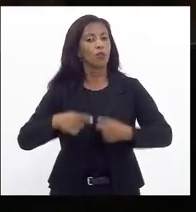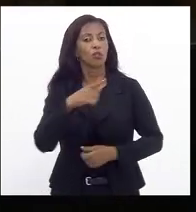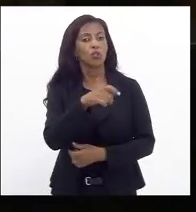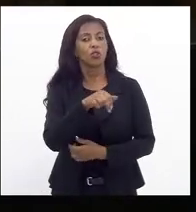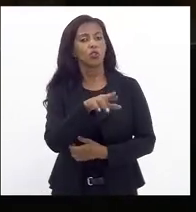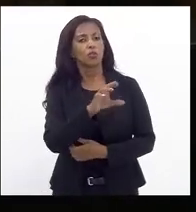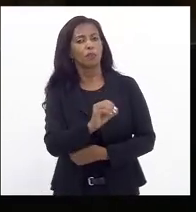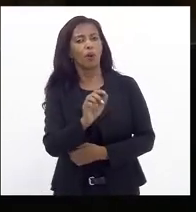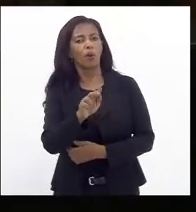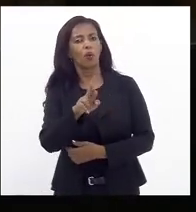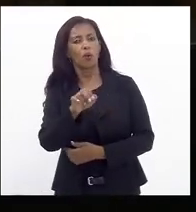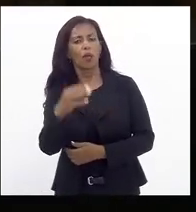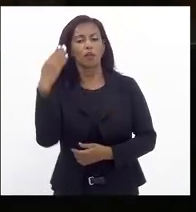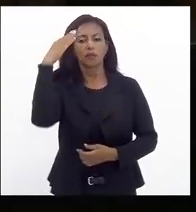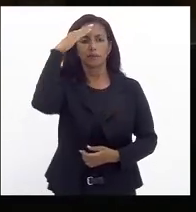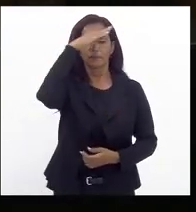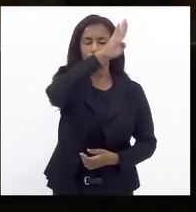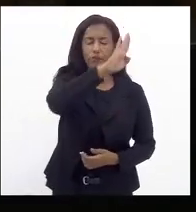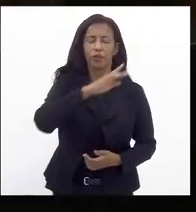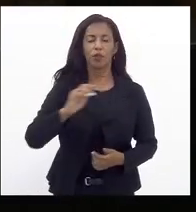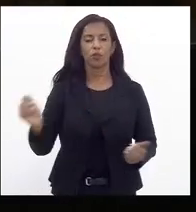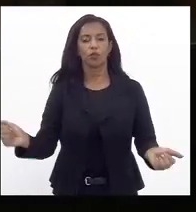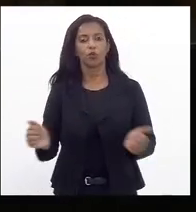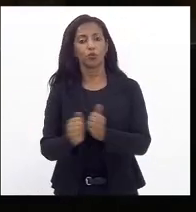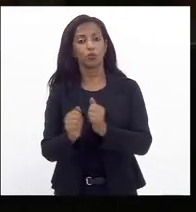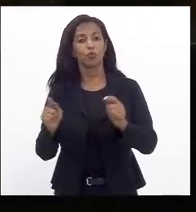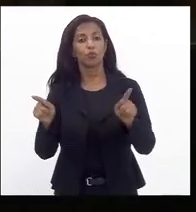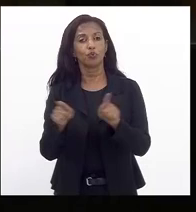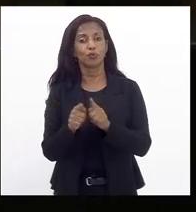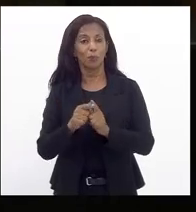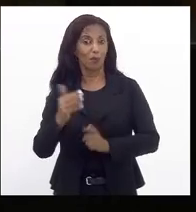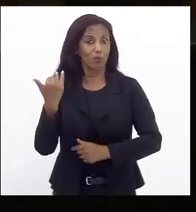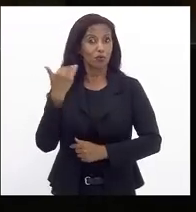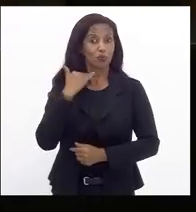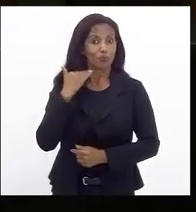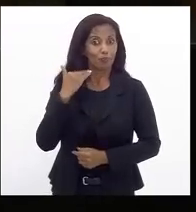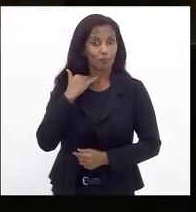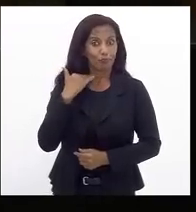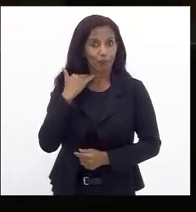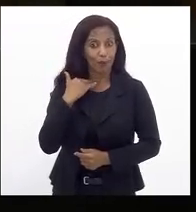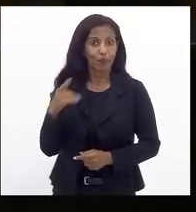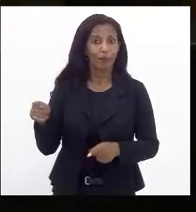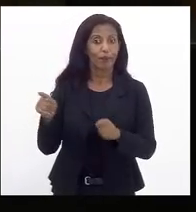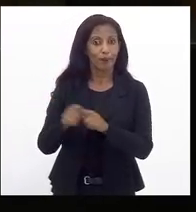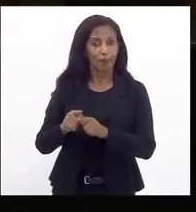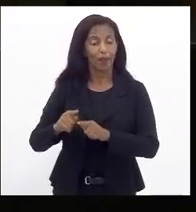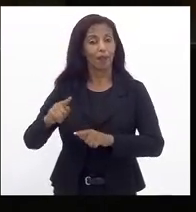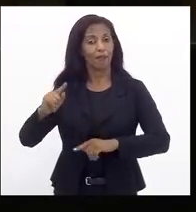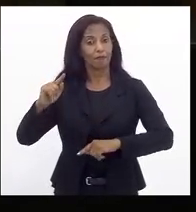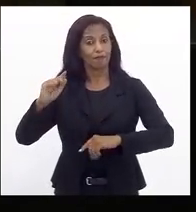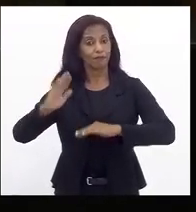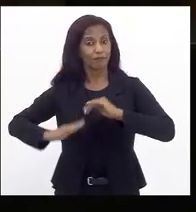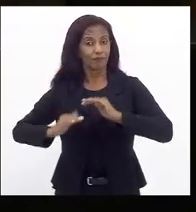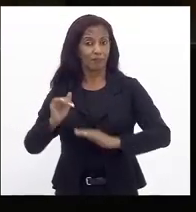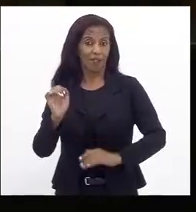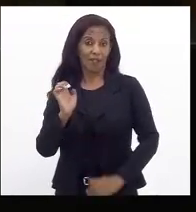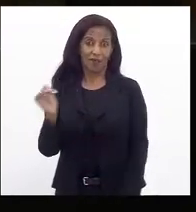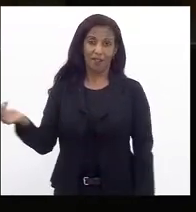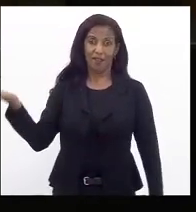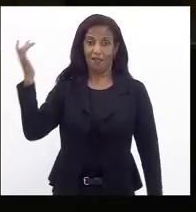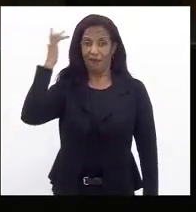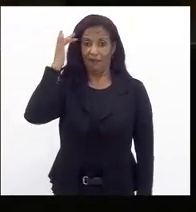Guedes e também do bolsonaro junto também aos banqueiros e bancários e a elite